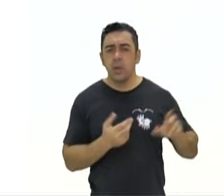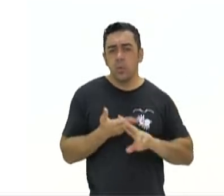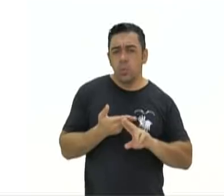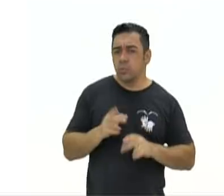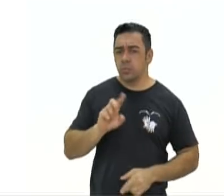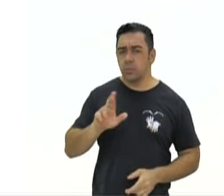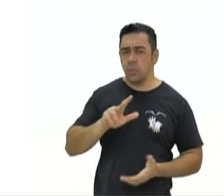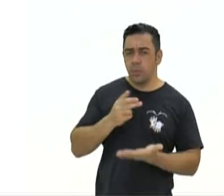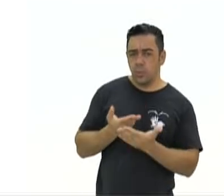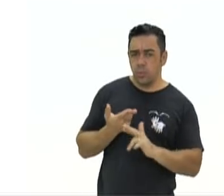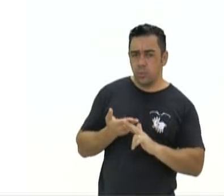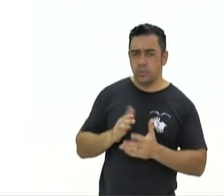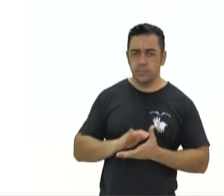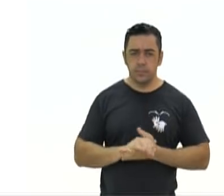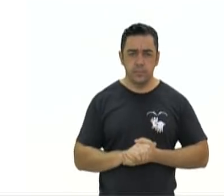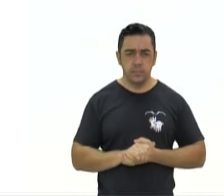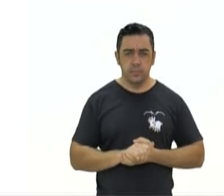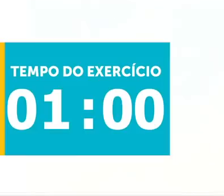desuso.